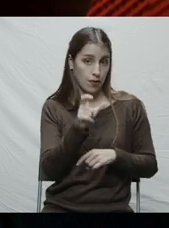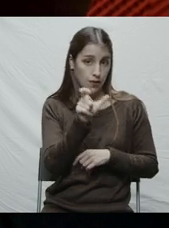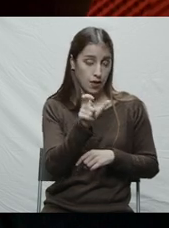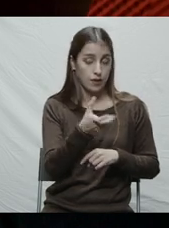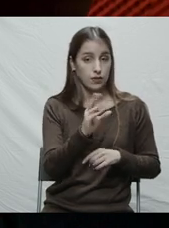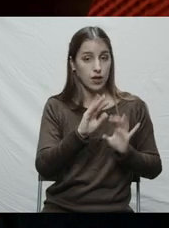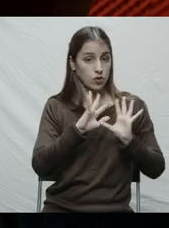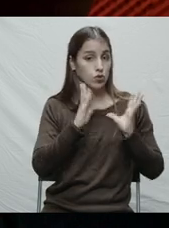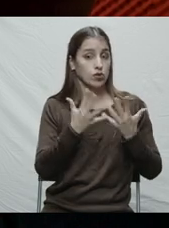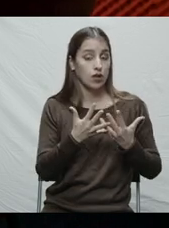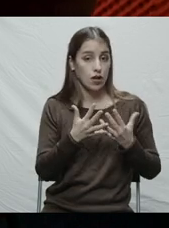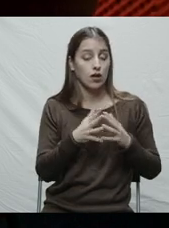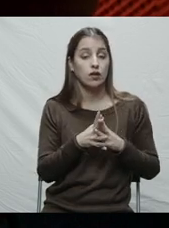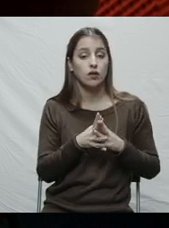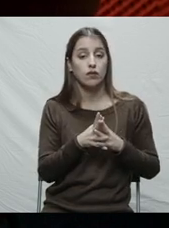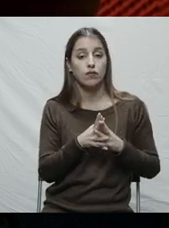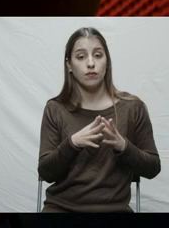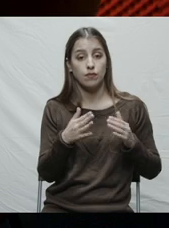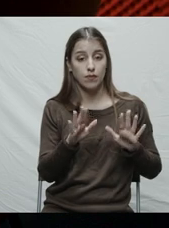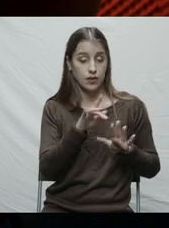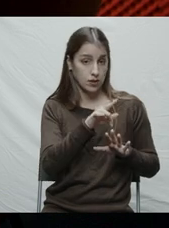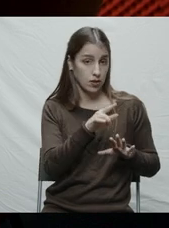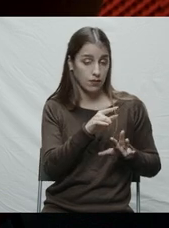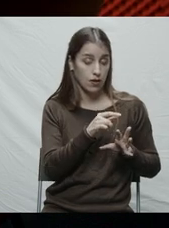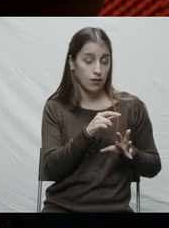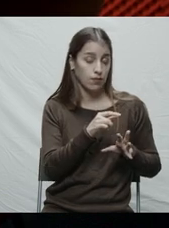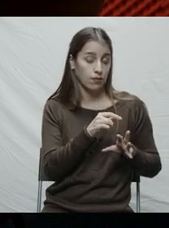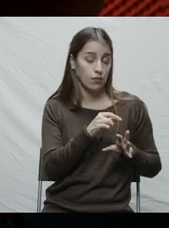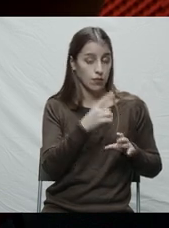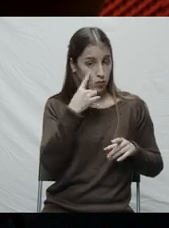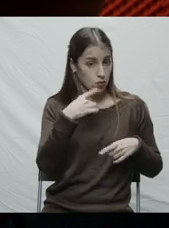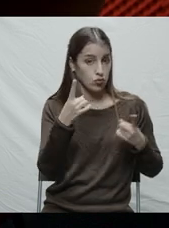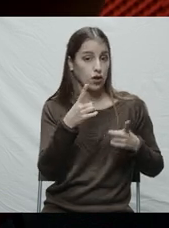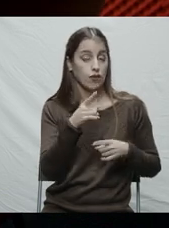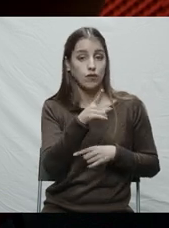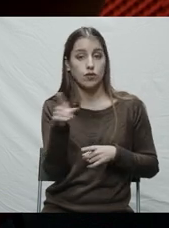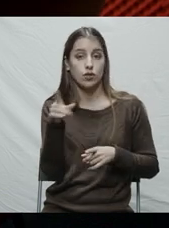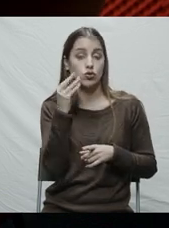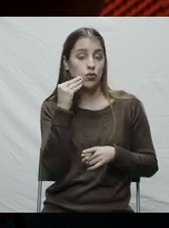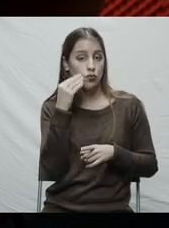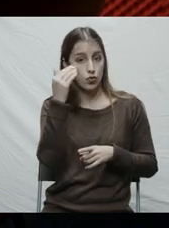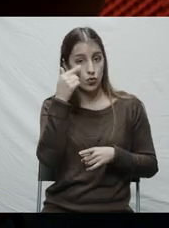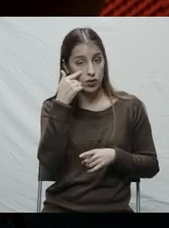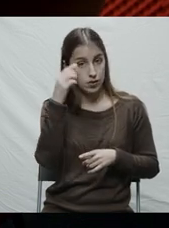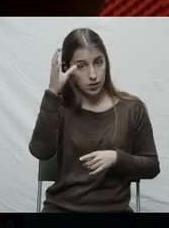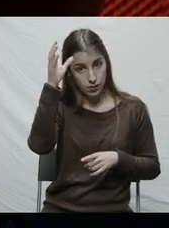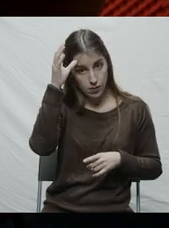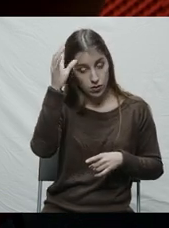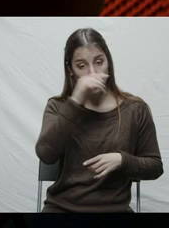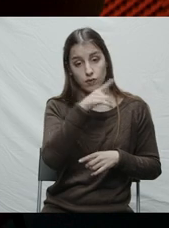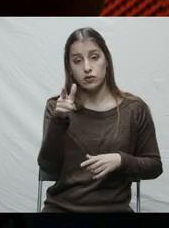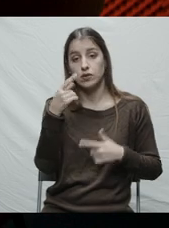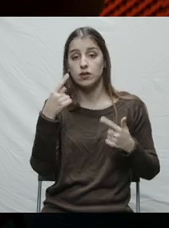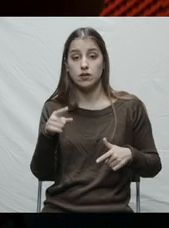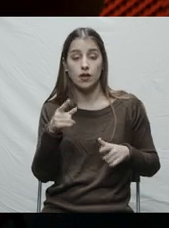mais generalistas, mas isto é mesmo para puxar um pouco como é que trazem estas sabedorias todas para esse